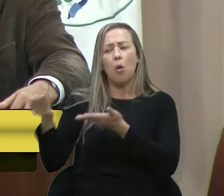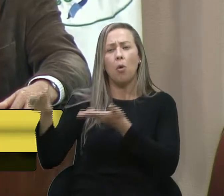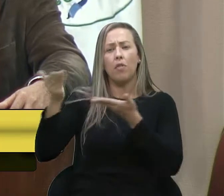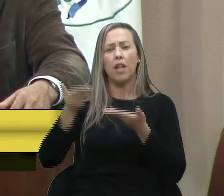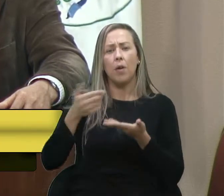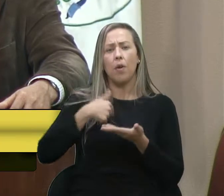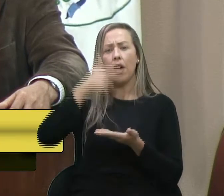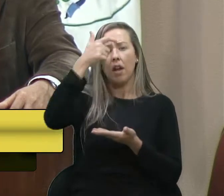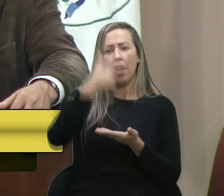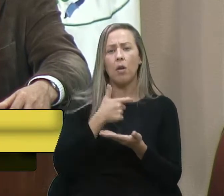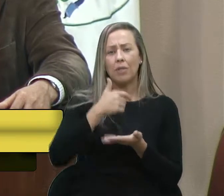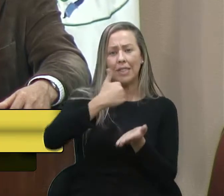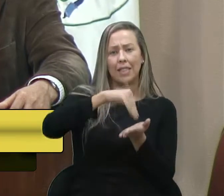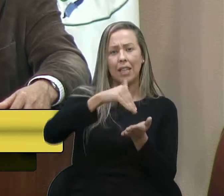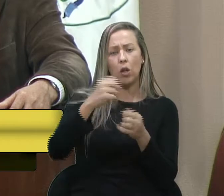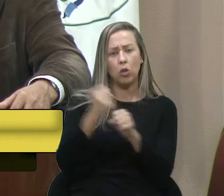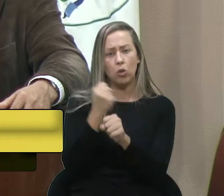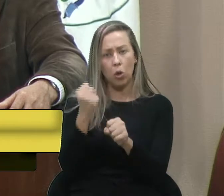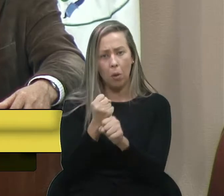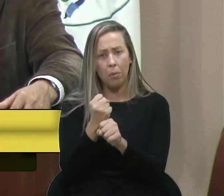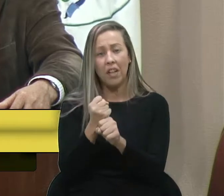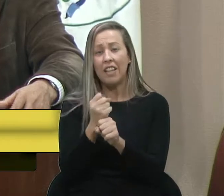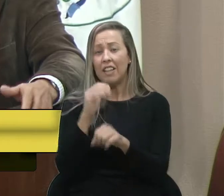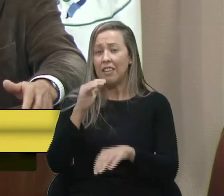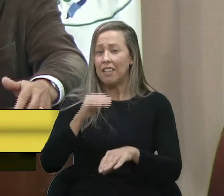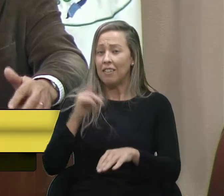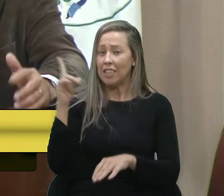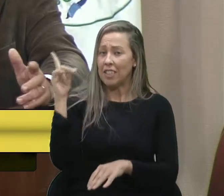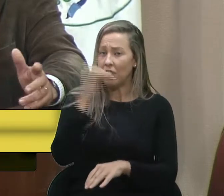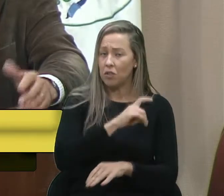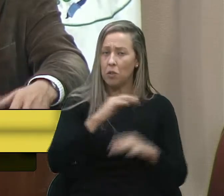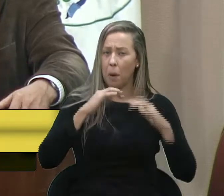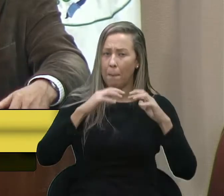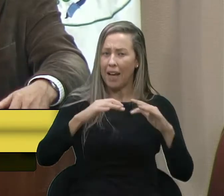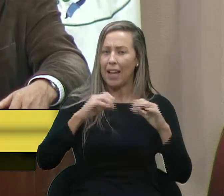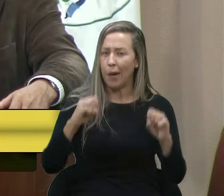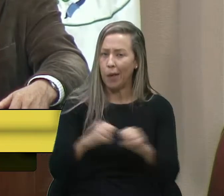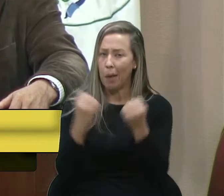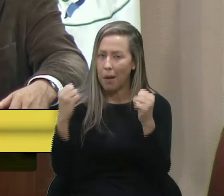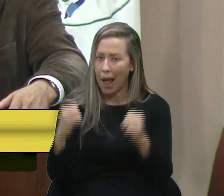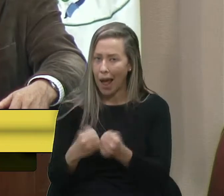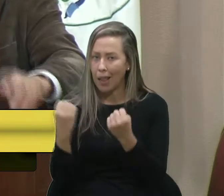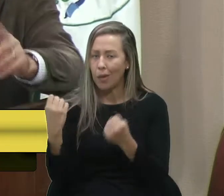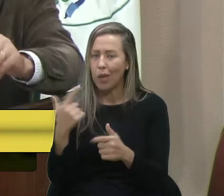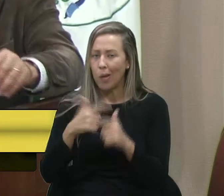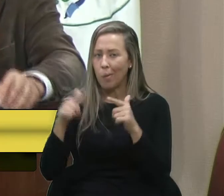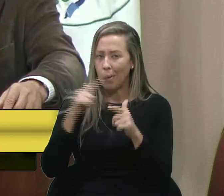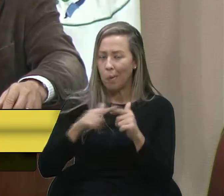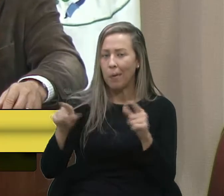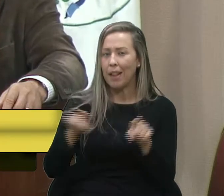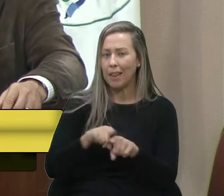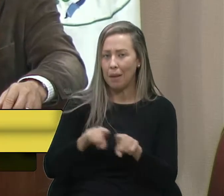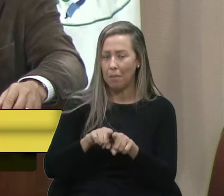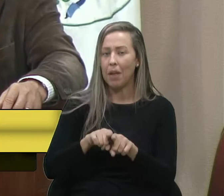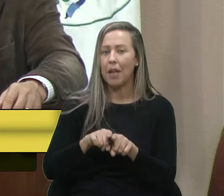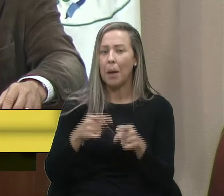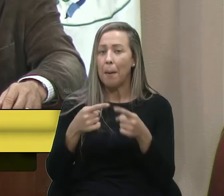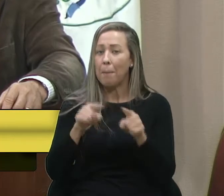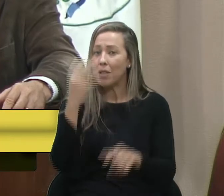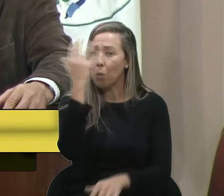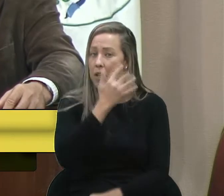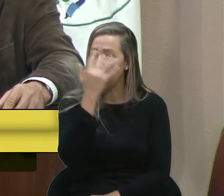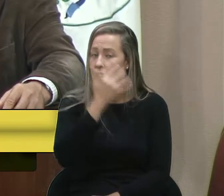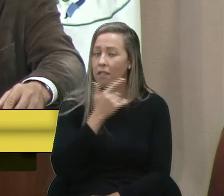ser secretário de obra e vai ser terrível. Maquinário defasado, entre outros problemas. E desde lá ele disse, mas o Adiló disse